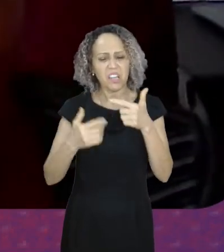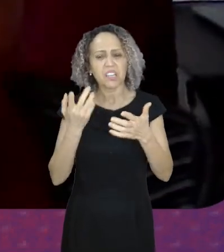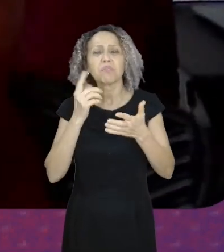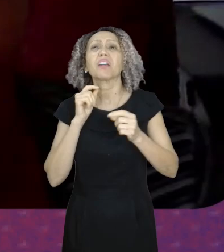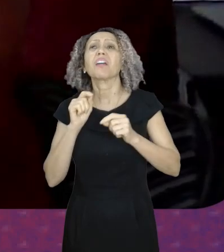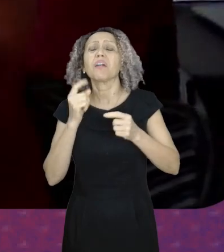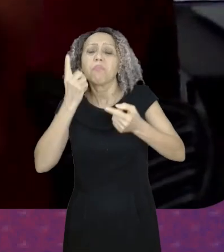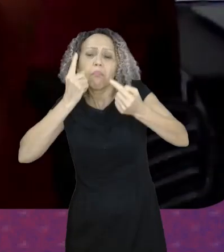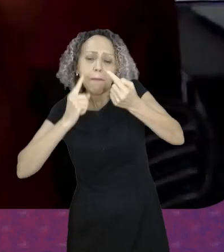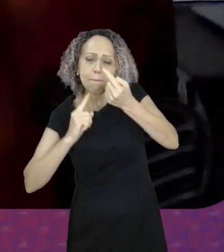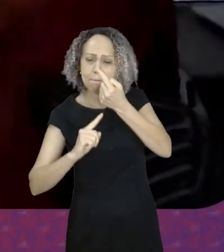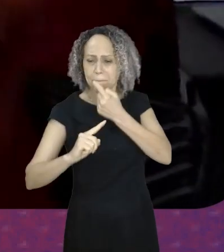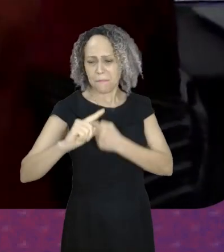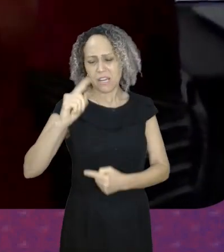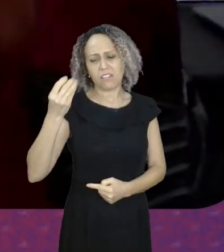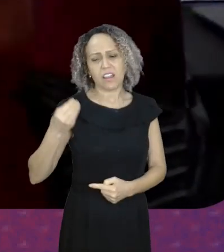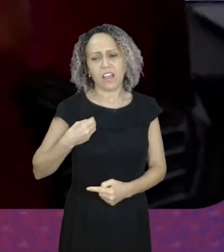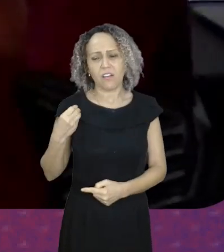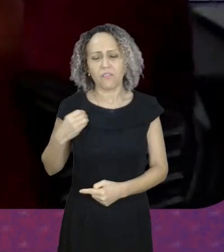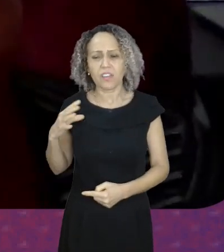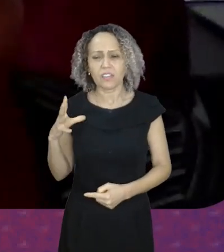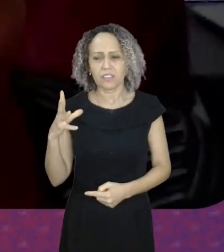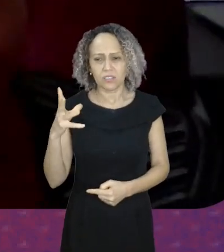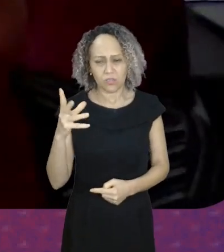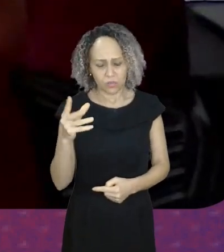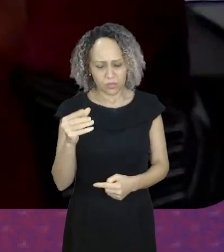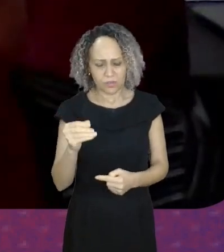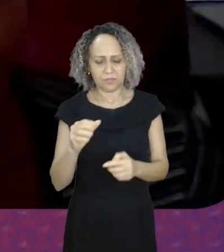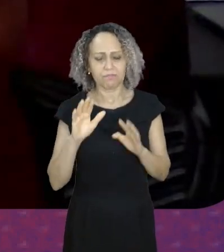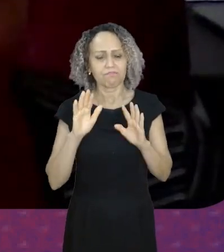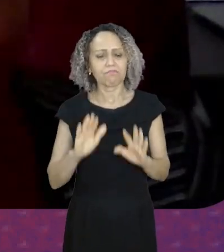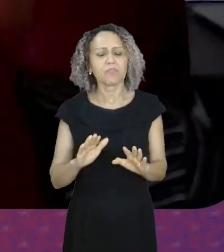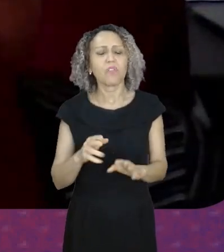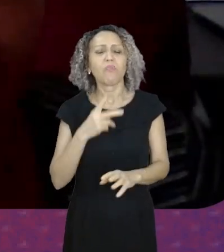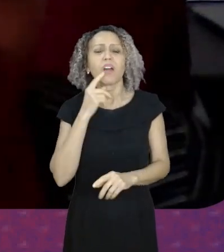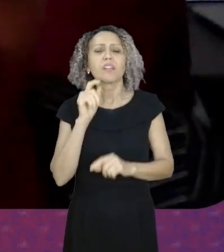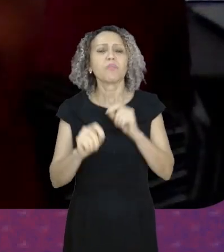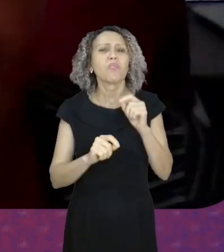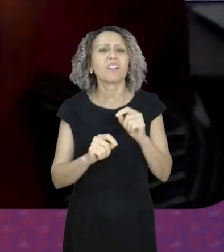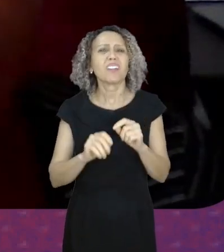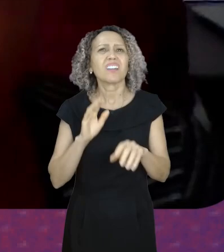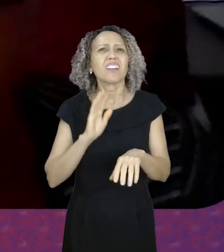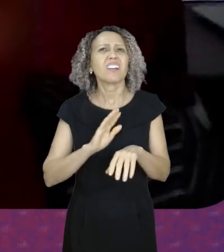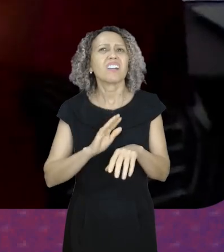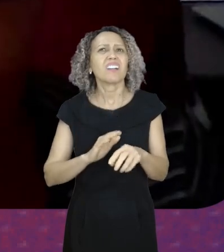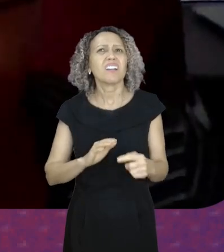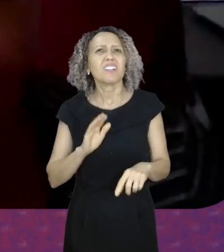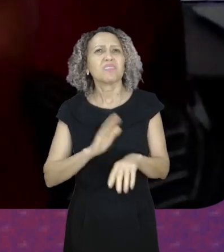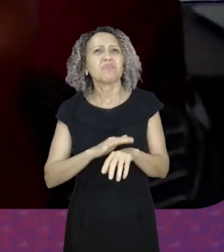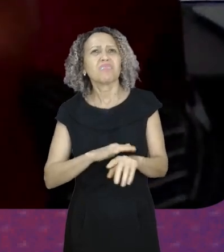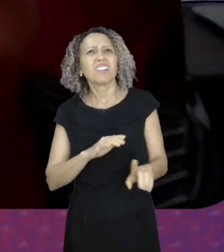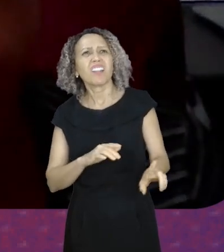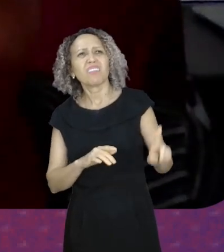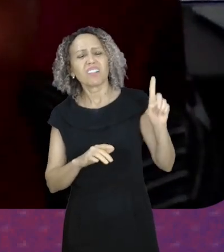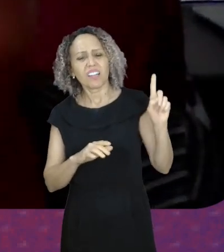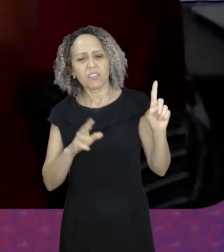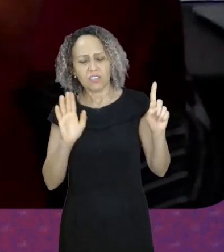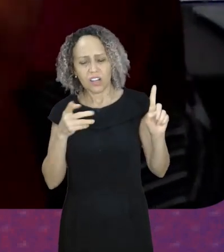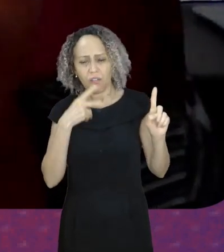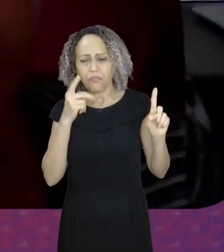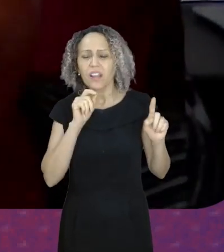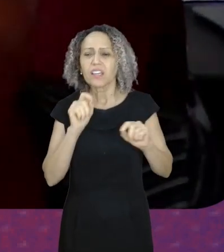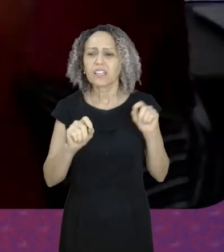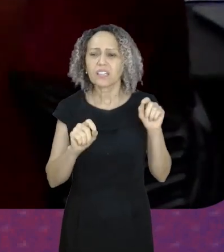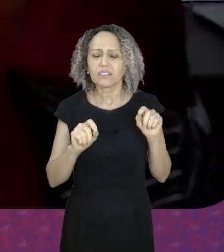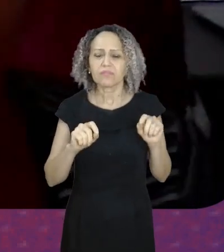isso? Porque anteriormente eu falei assertivamente que